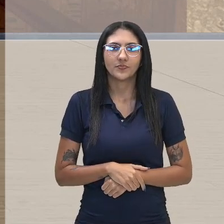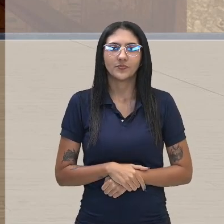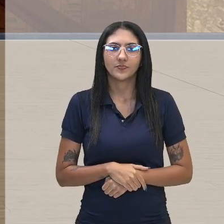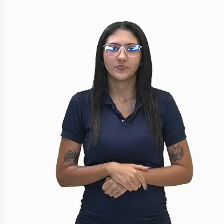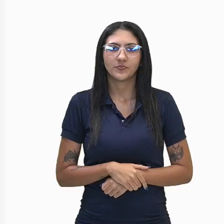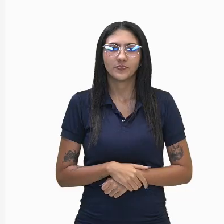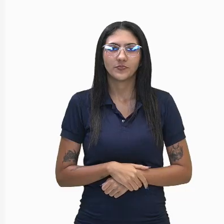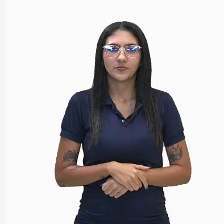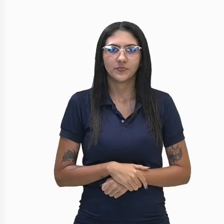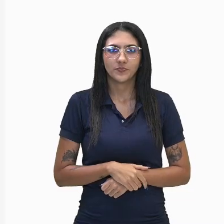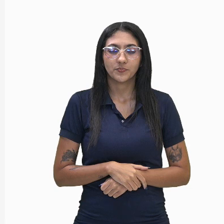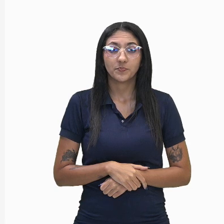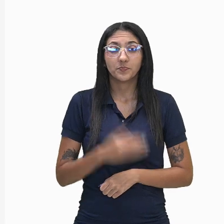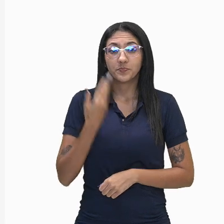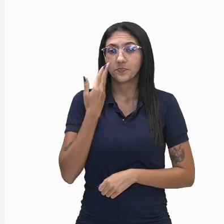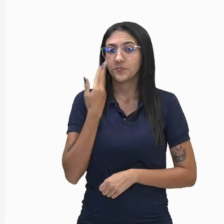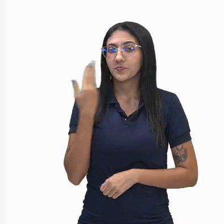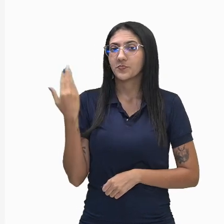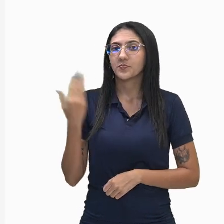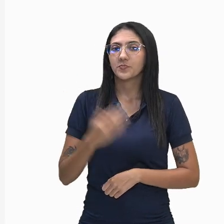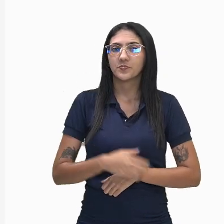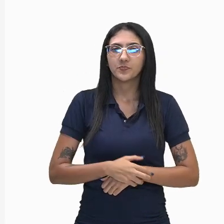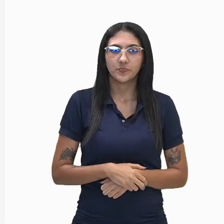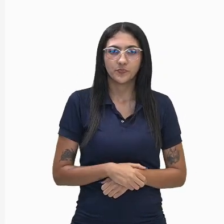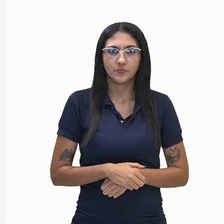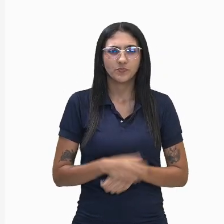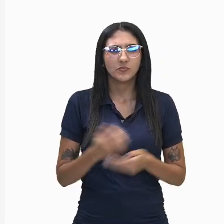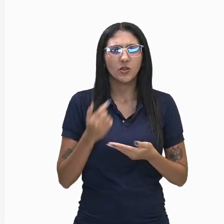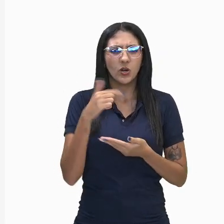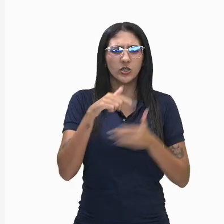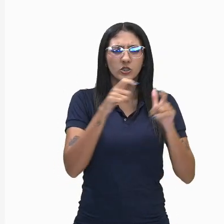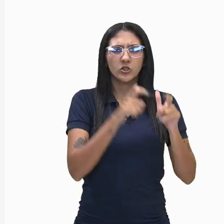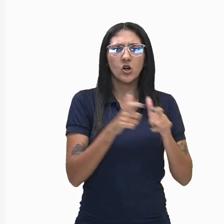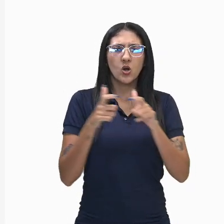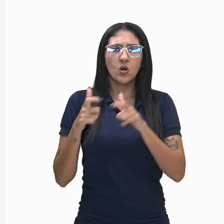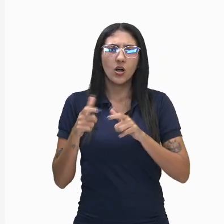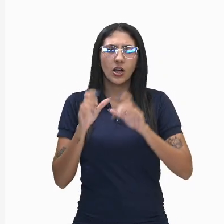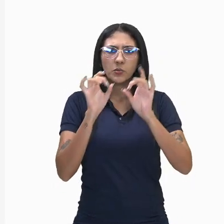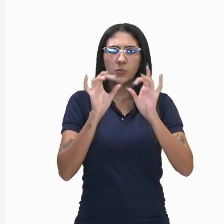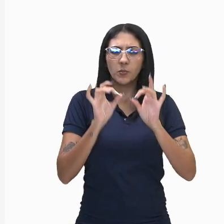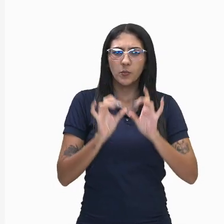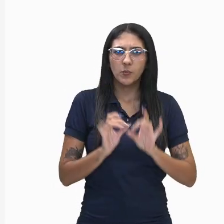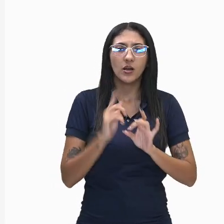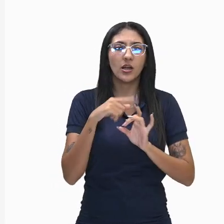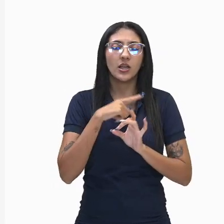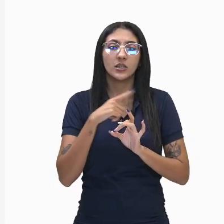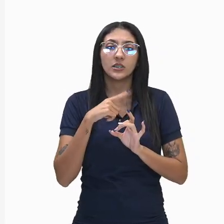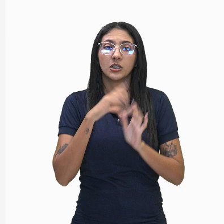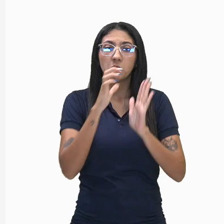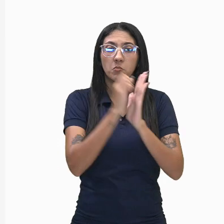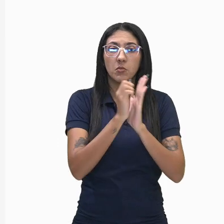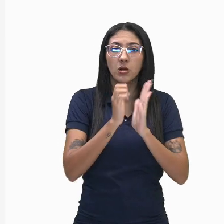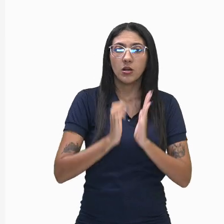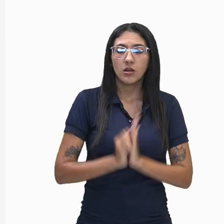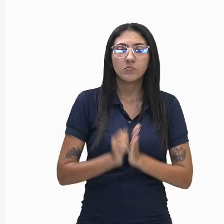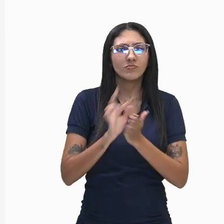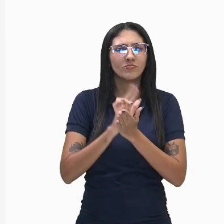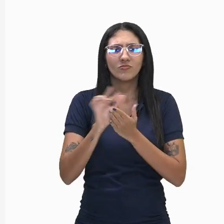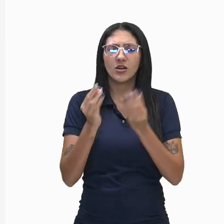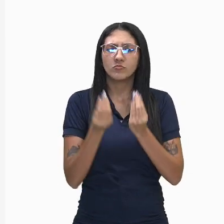Templos e túmulos, locais sagrados onde eram registrados os feitos